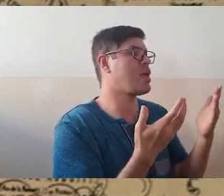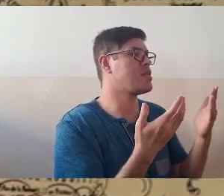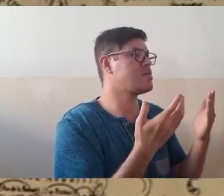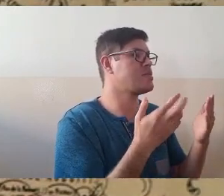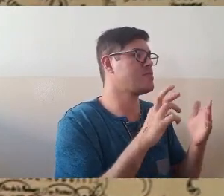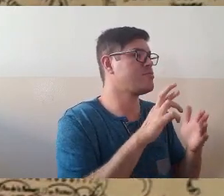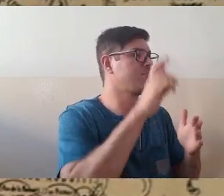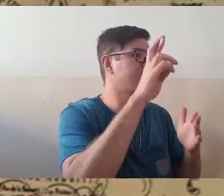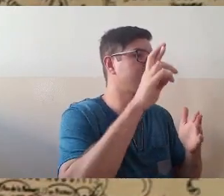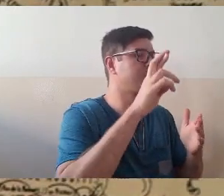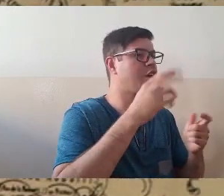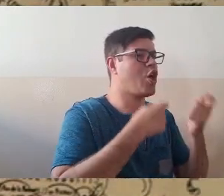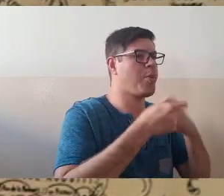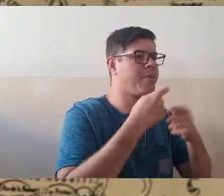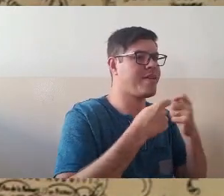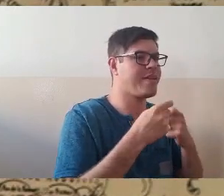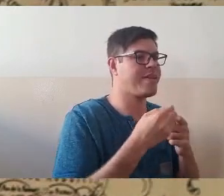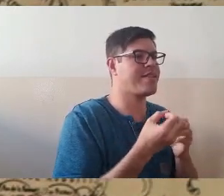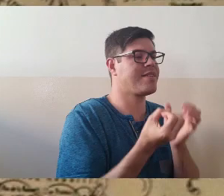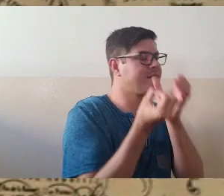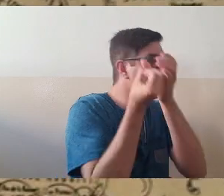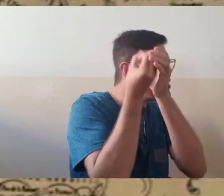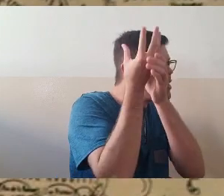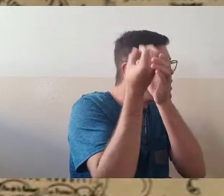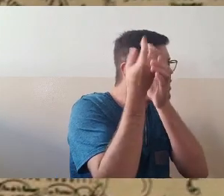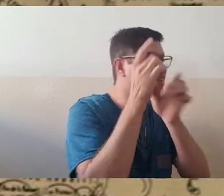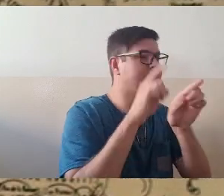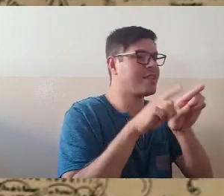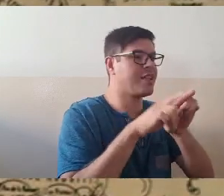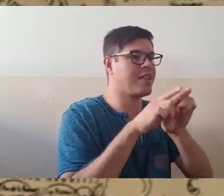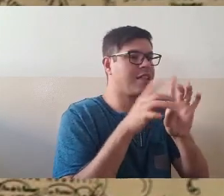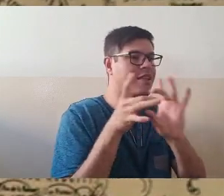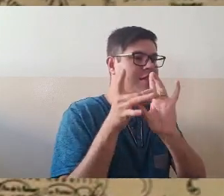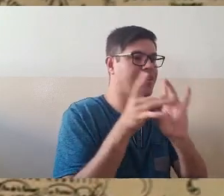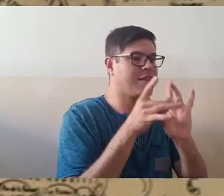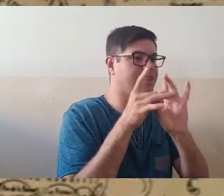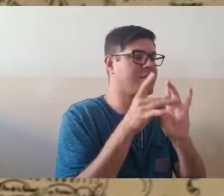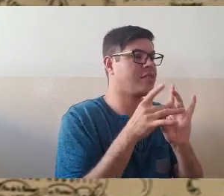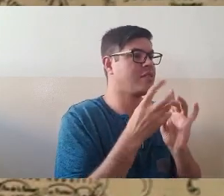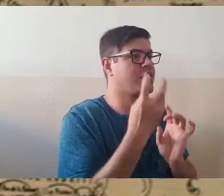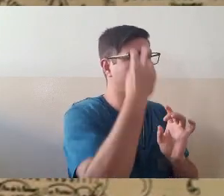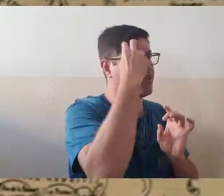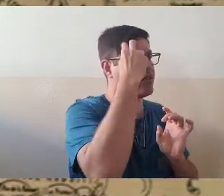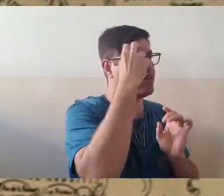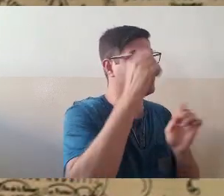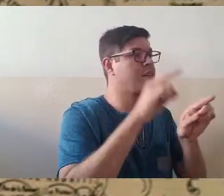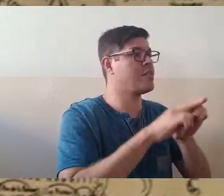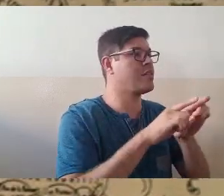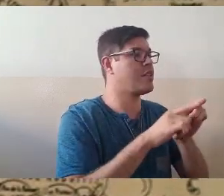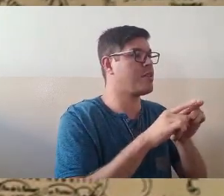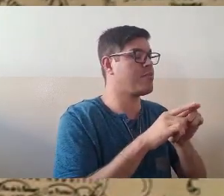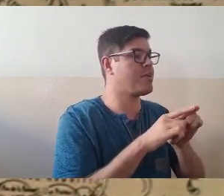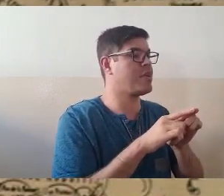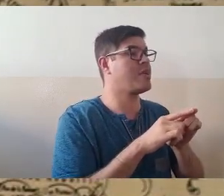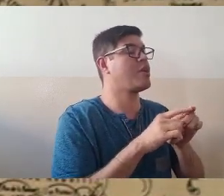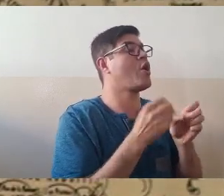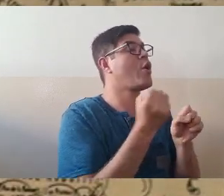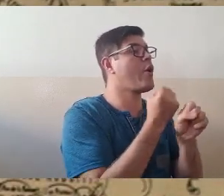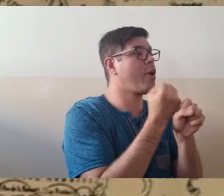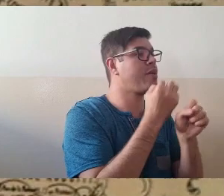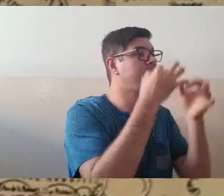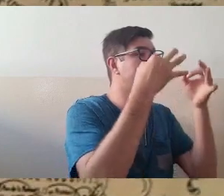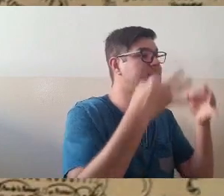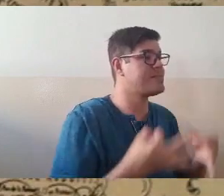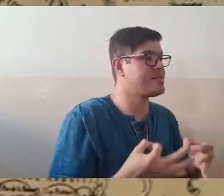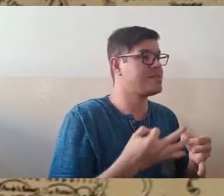economia criativa, vinculada à cultura também. Você tem o Obras, que faz aquilo que é necessário para se fazer, os serviços públicos com a questão